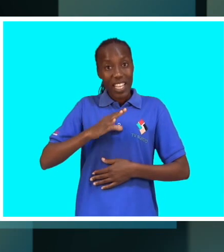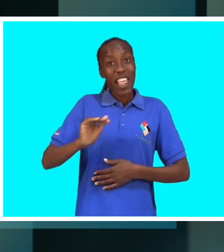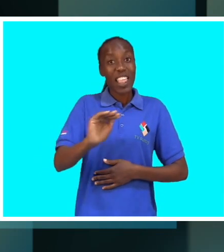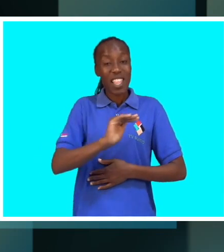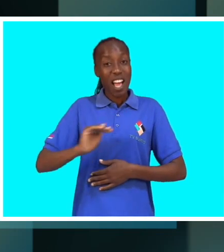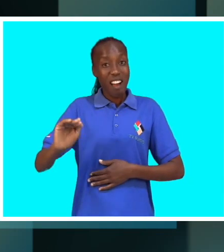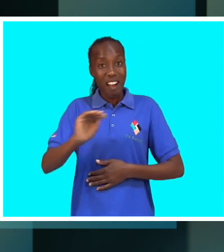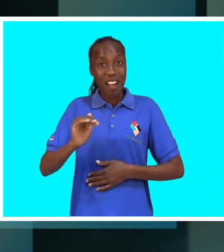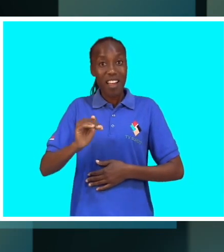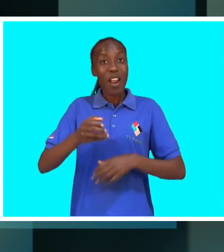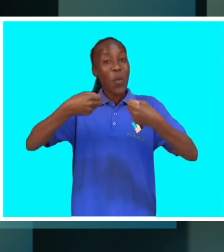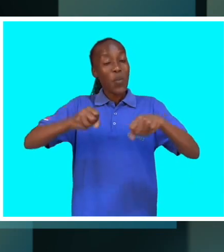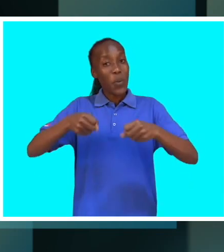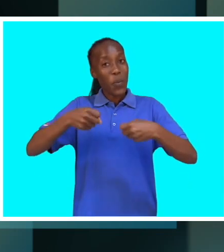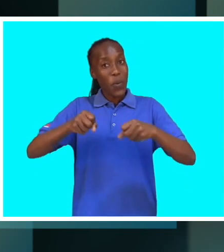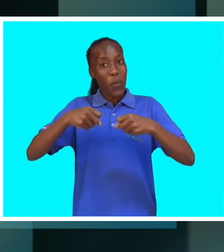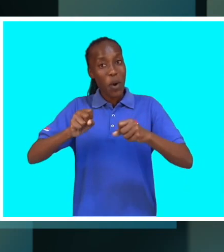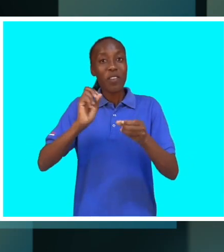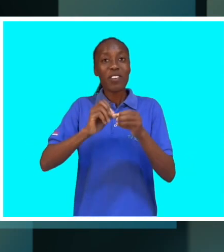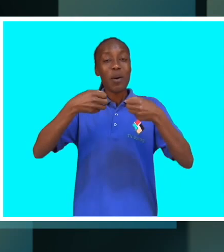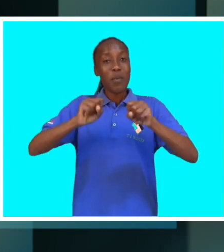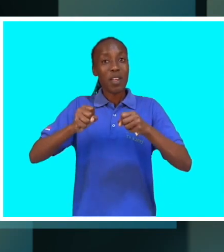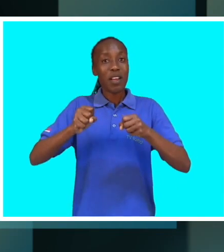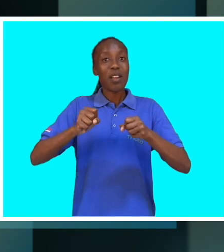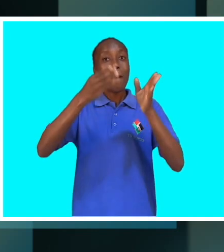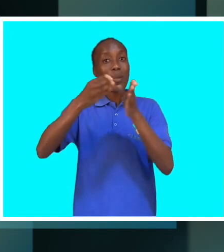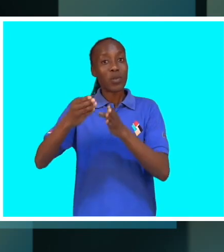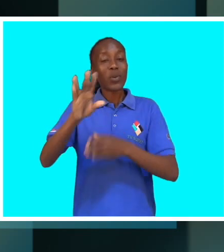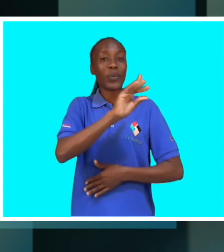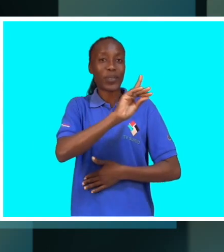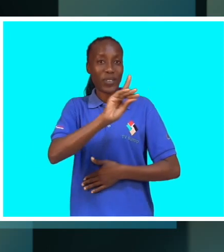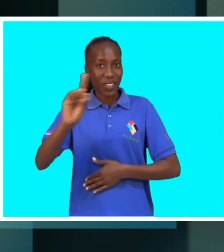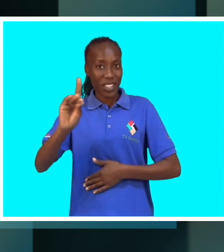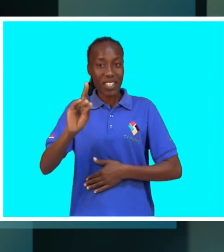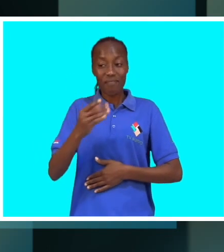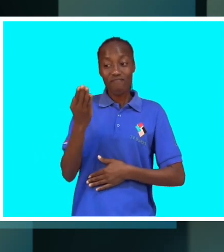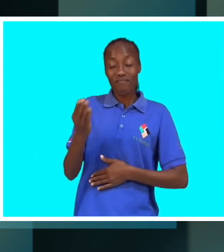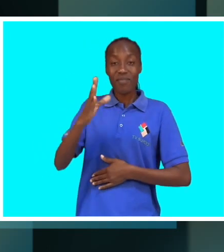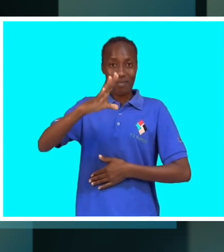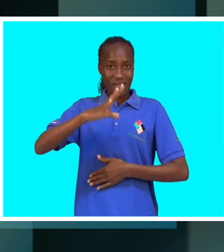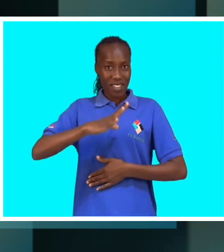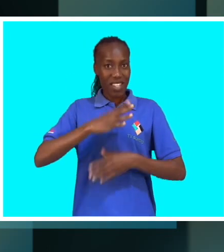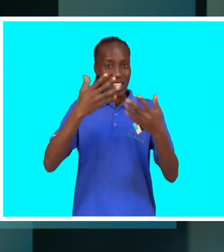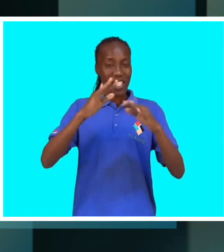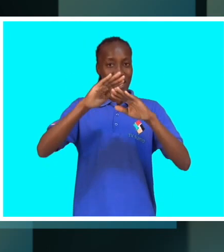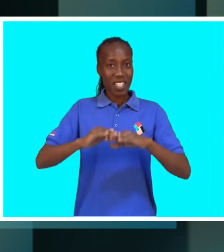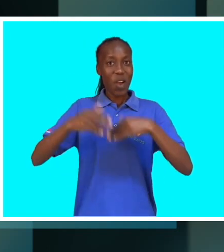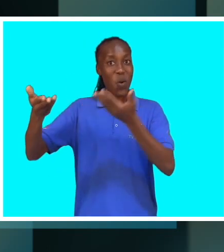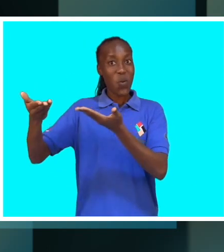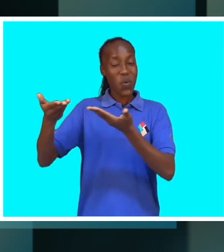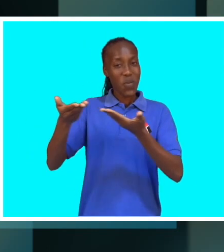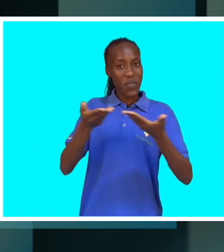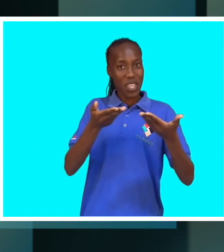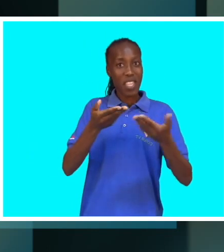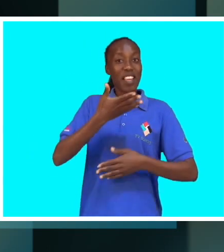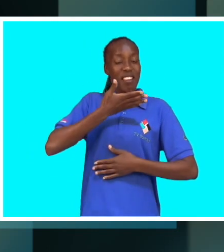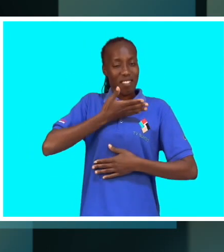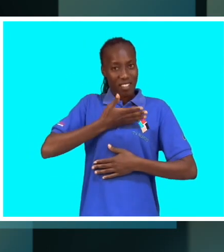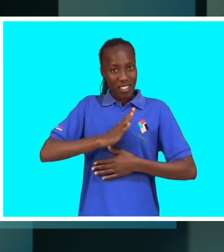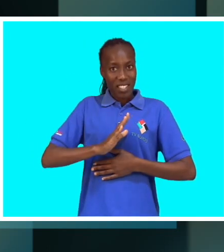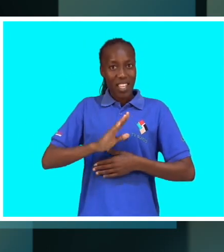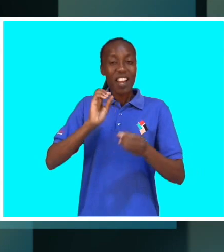motociclo, que faz motorizado para pessoas com deficiência e não só. Aí está dito convinto que se